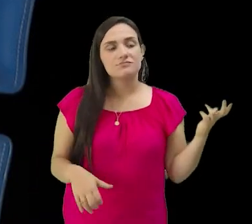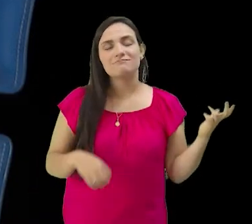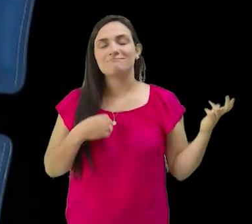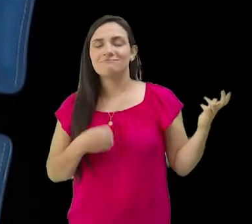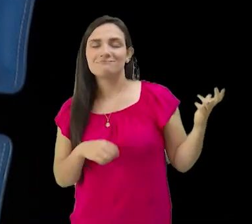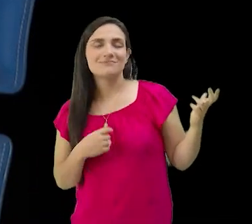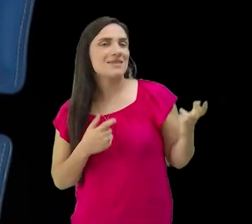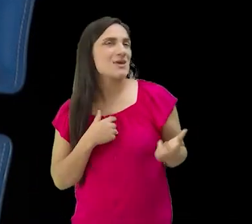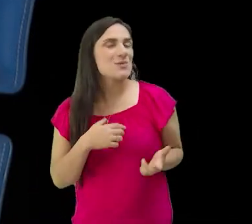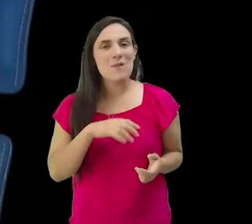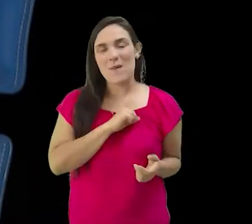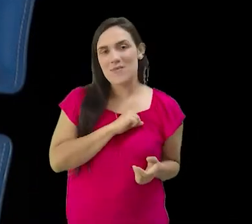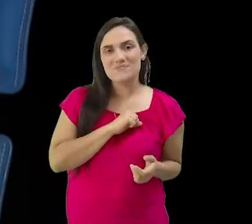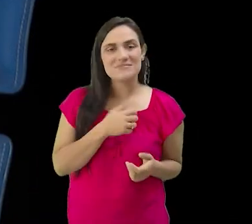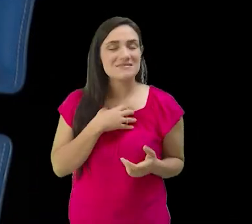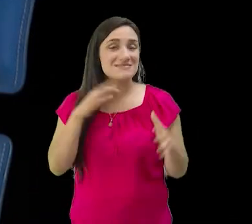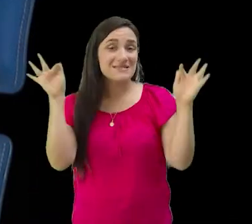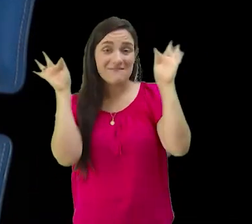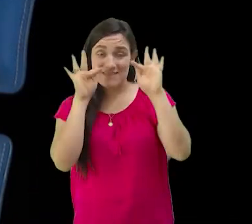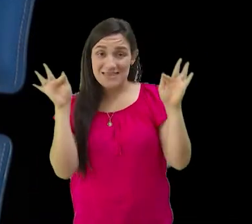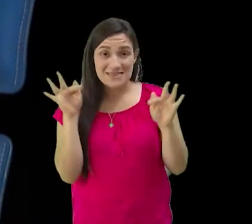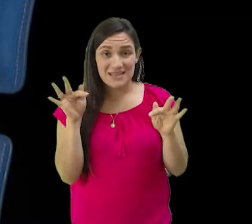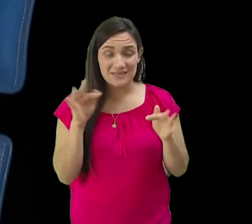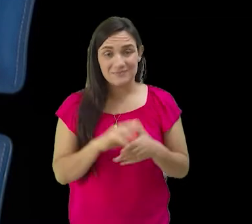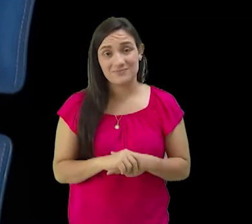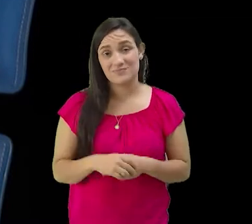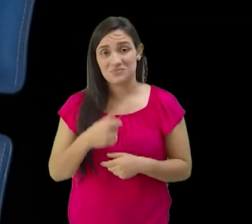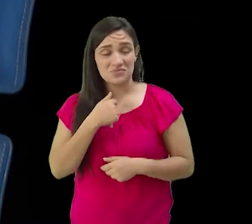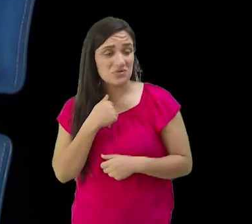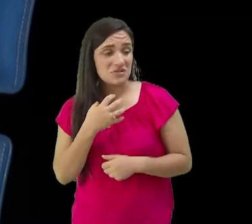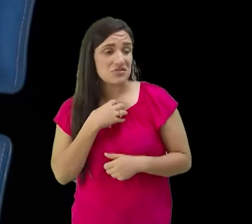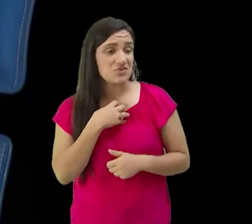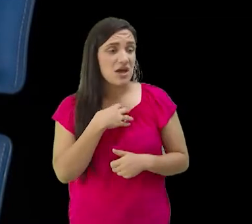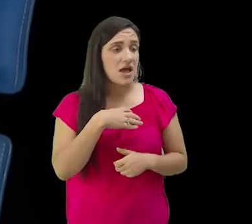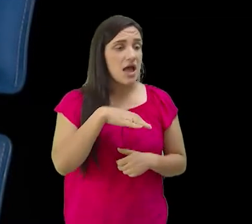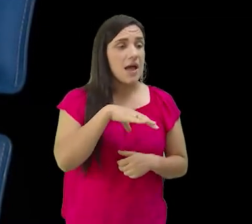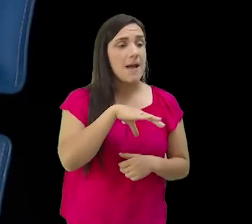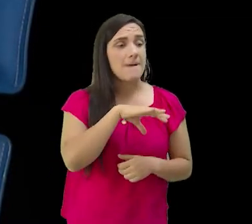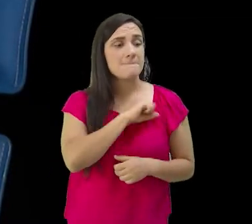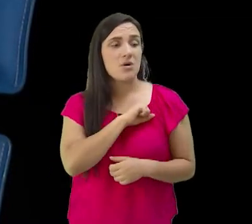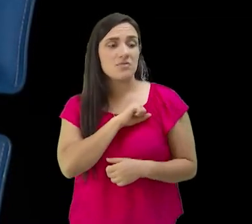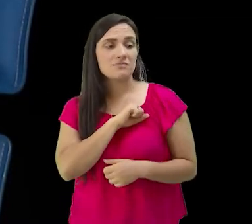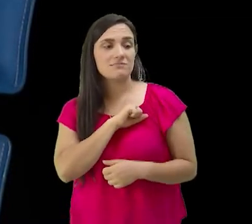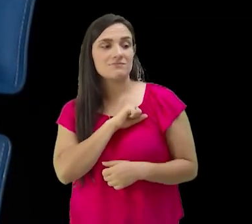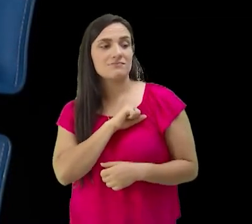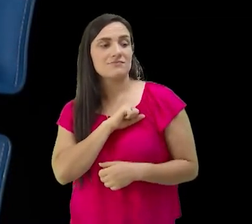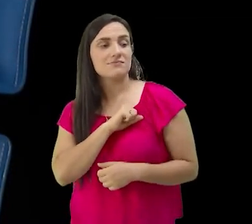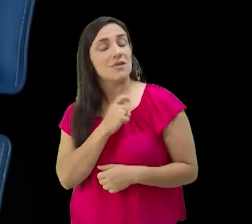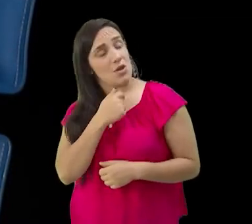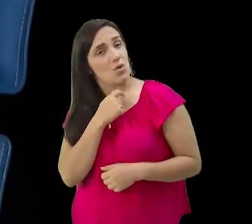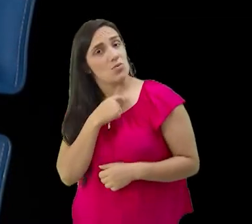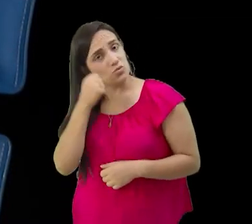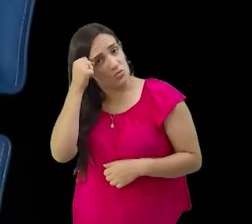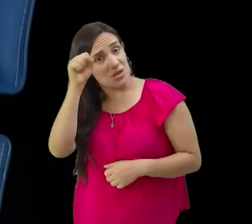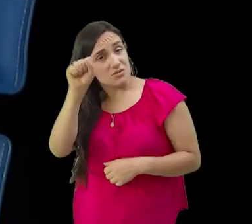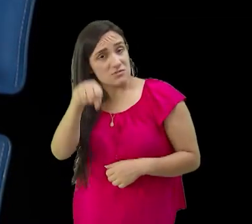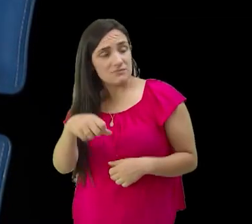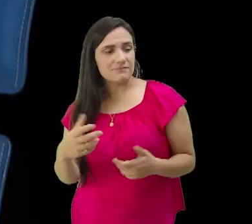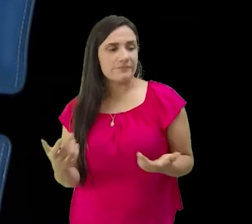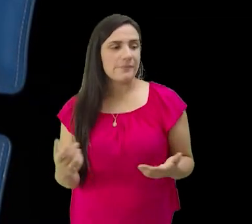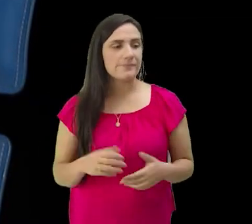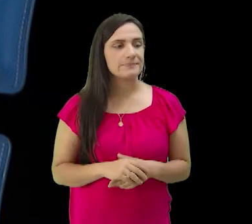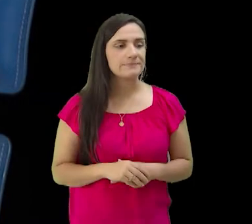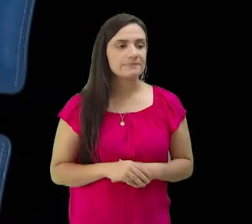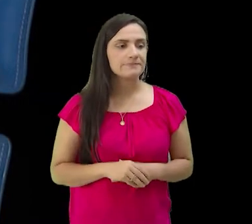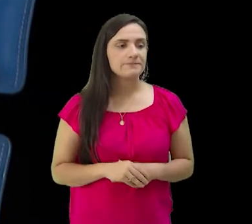Eu toco e eu me sinto bem, eu me sinto feliz, eu emano amor quando eu estou tocando, eu estou